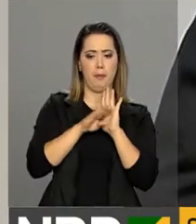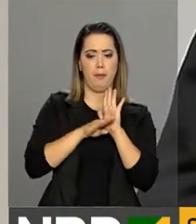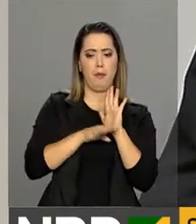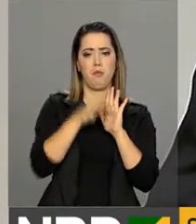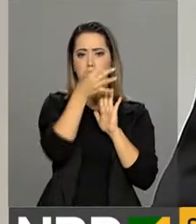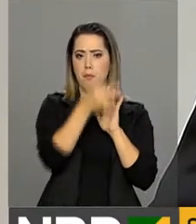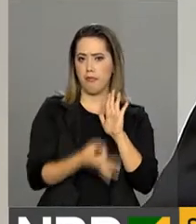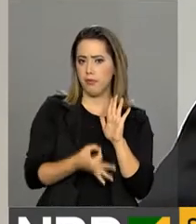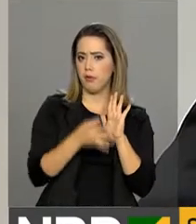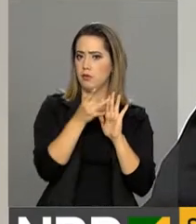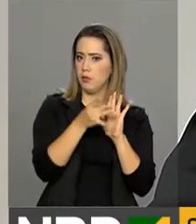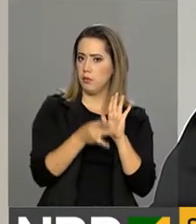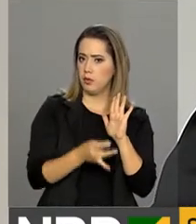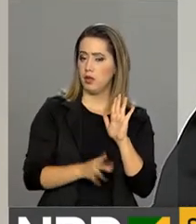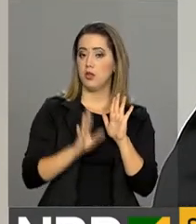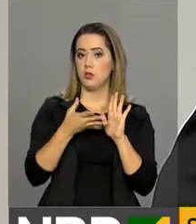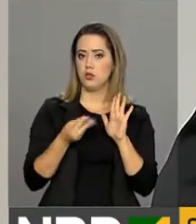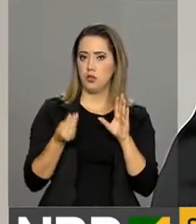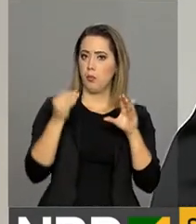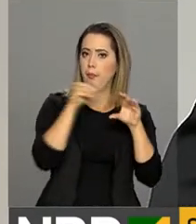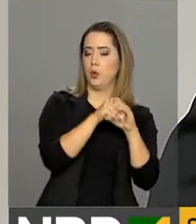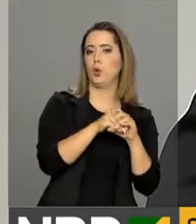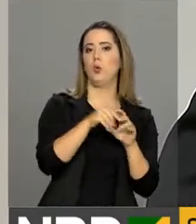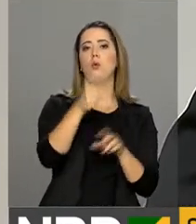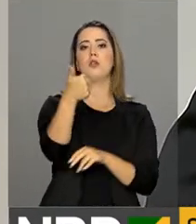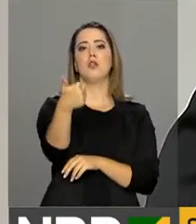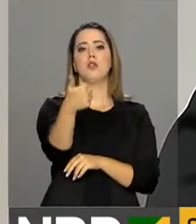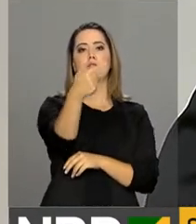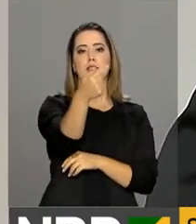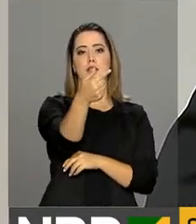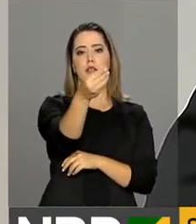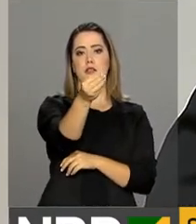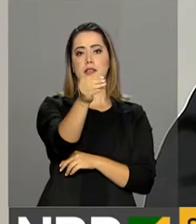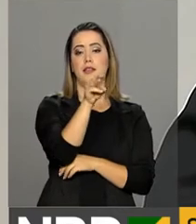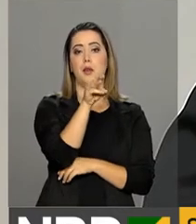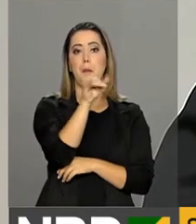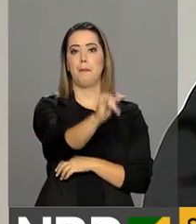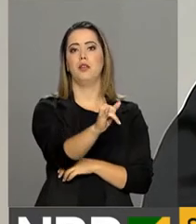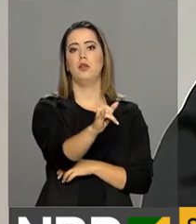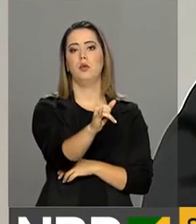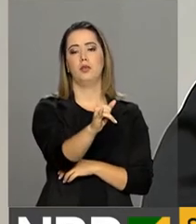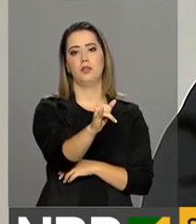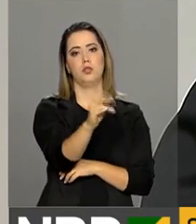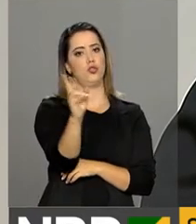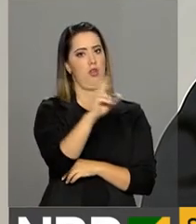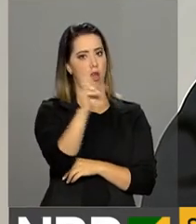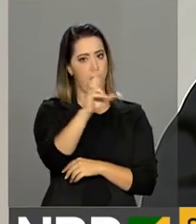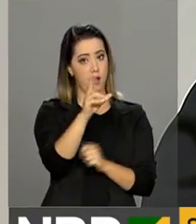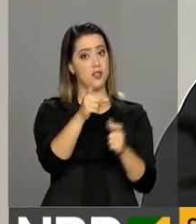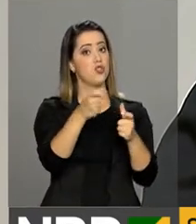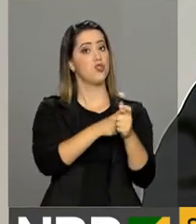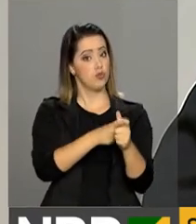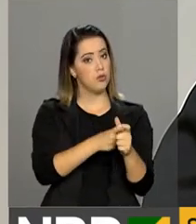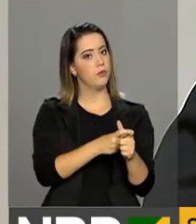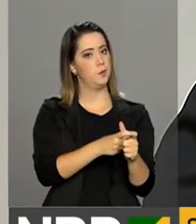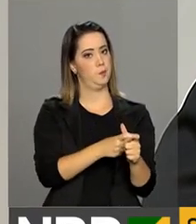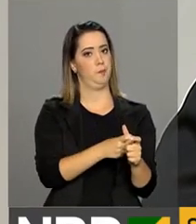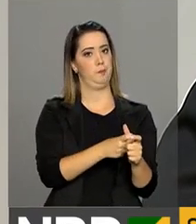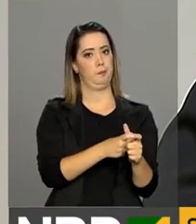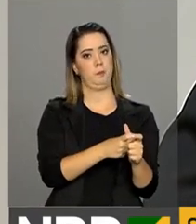170 milhões de déficit e nós apresentamos esse projeto